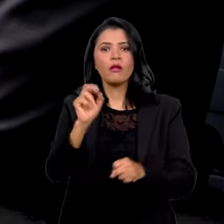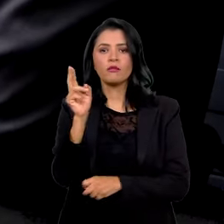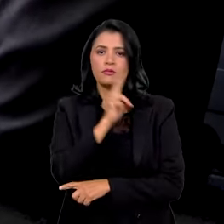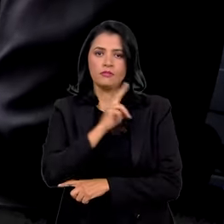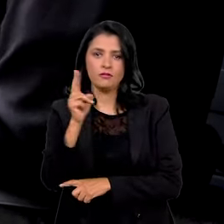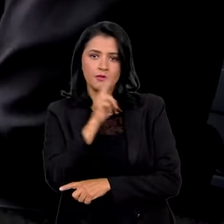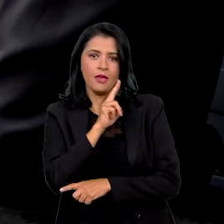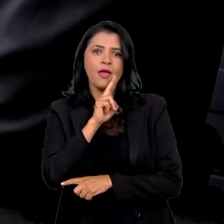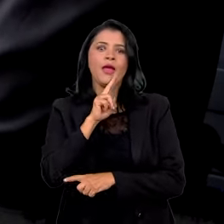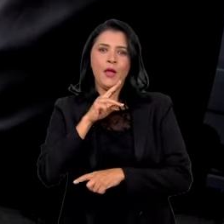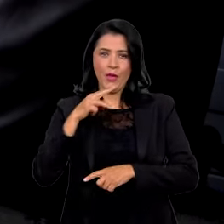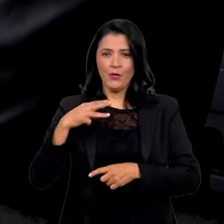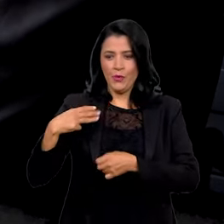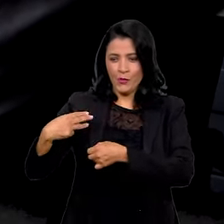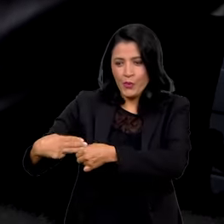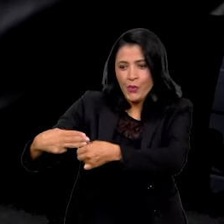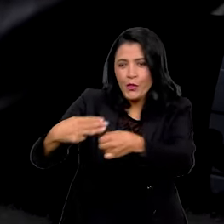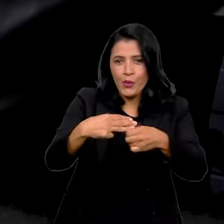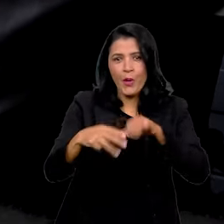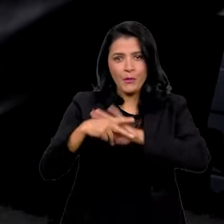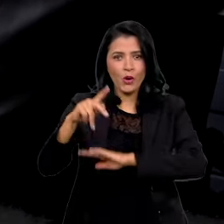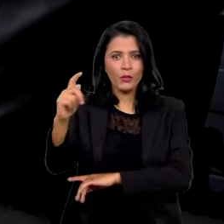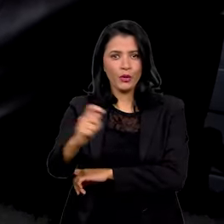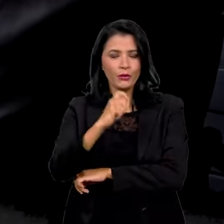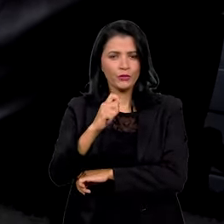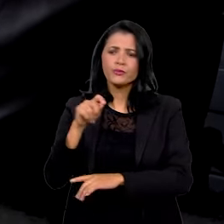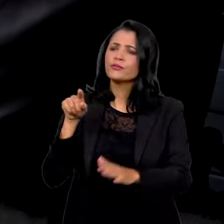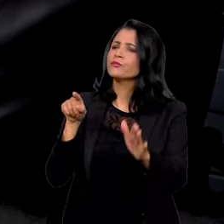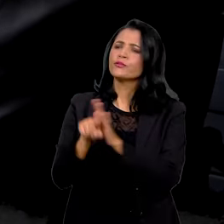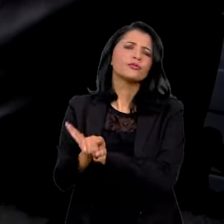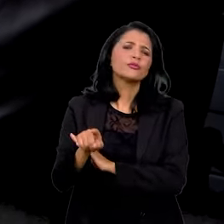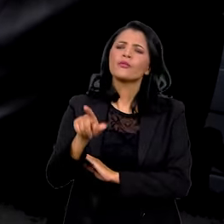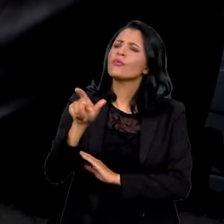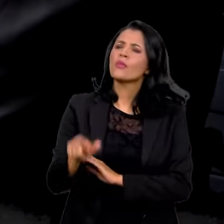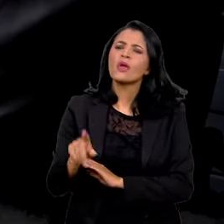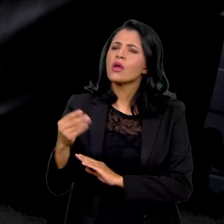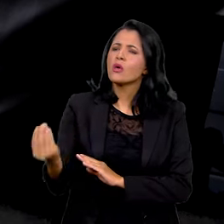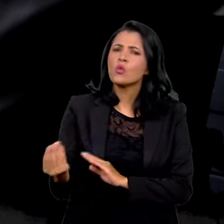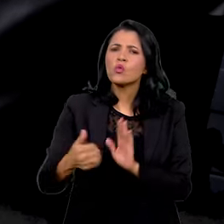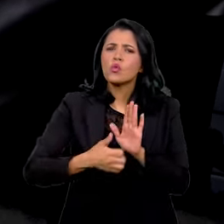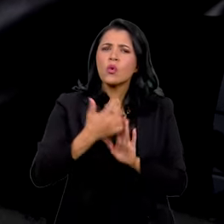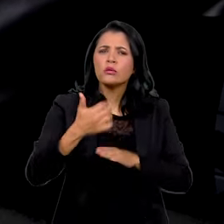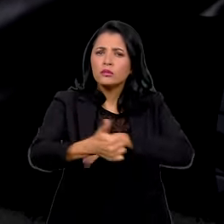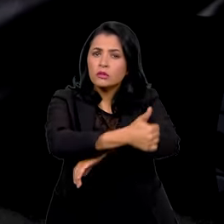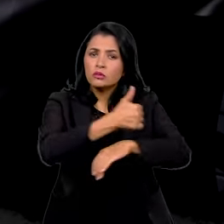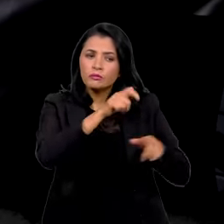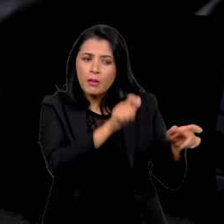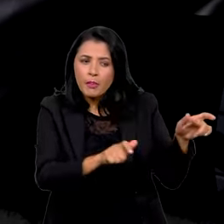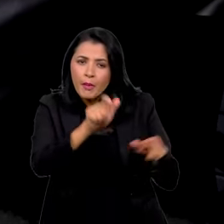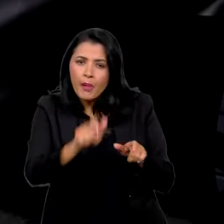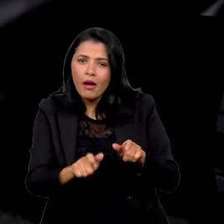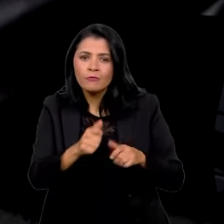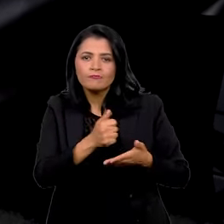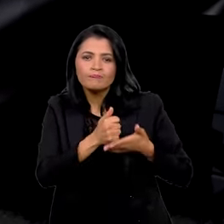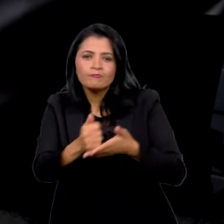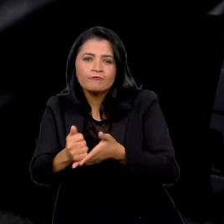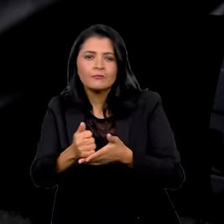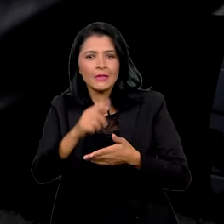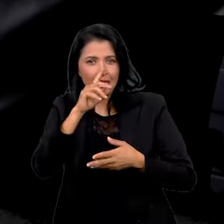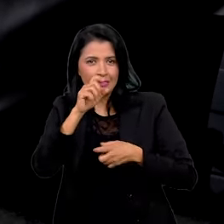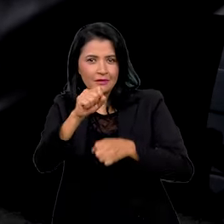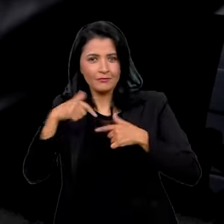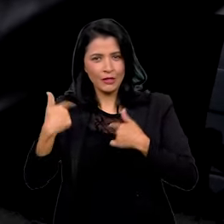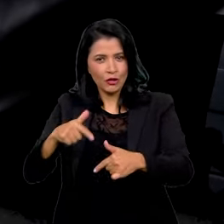emergenciais nos municípios gaúchos Régis quantos profissionais reforçam esse atendimento na assistência social nos